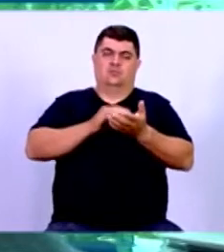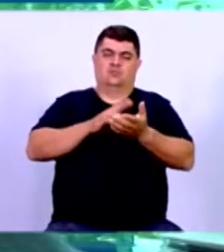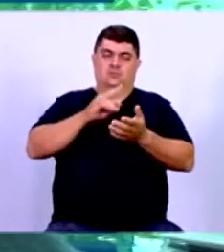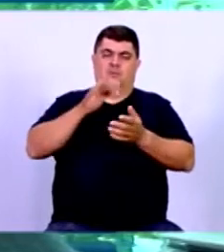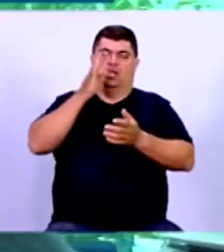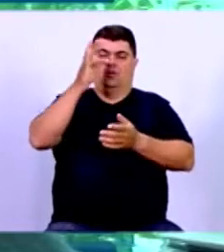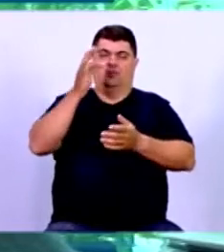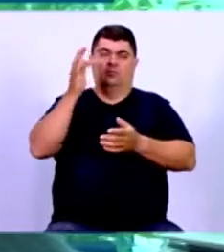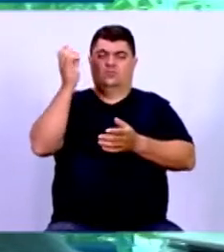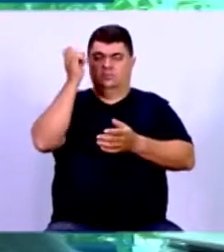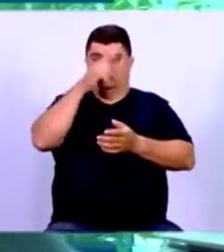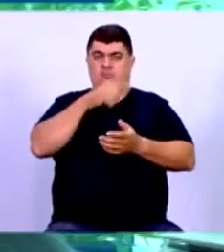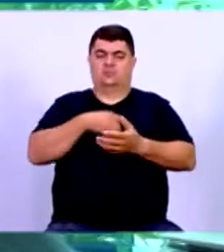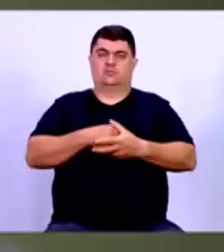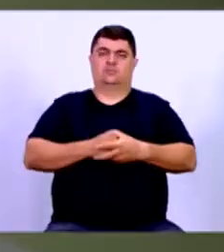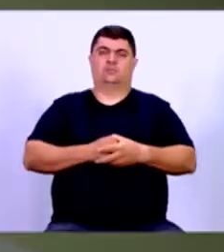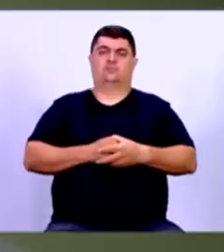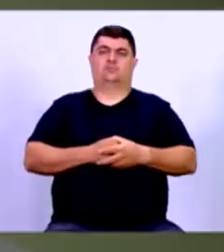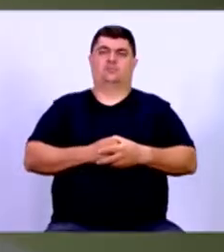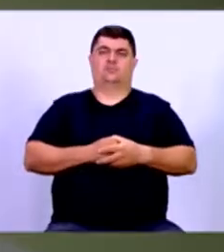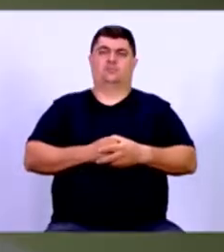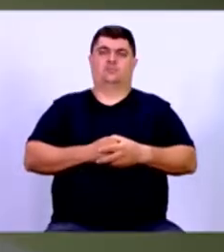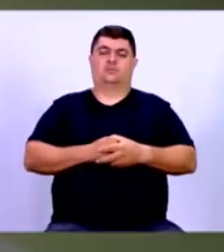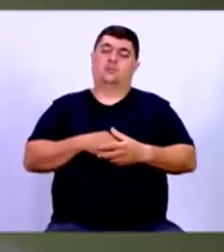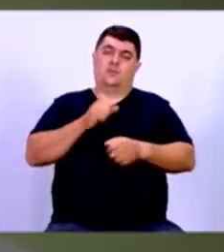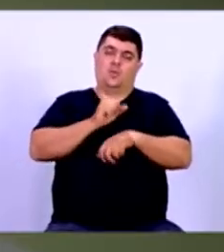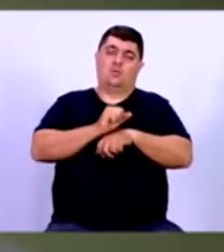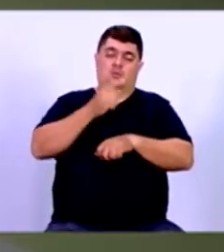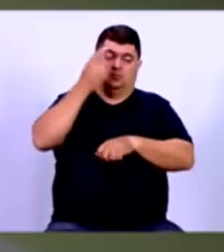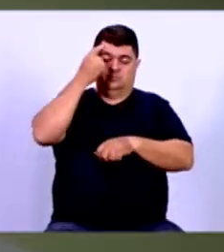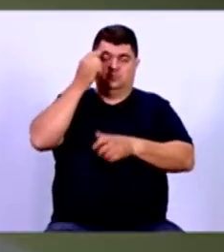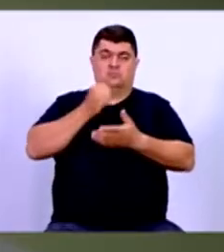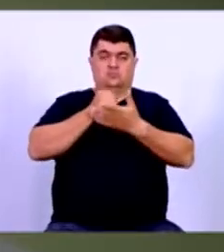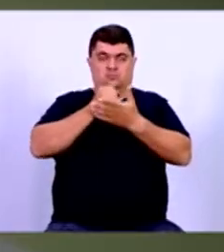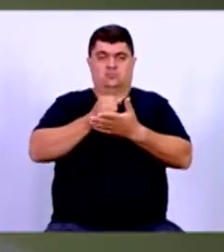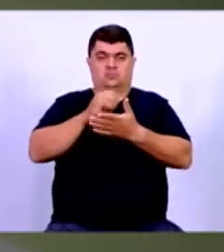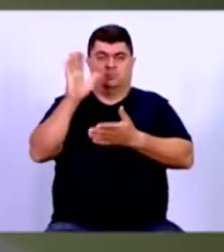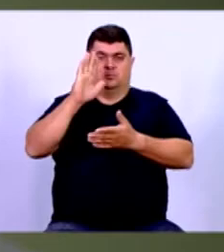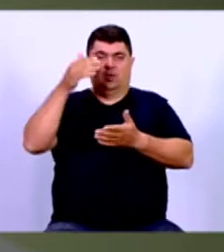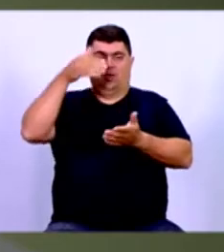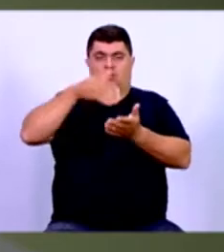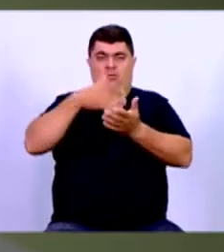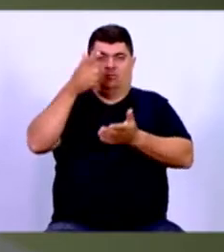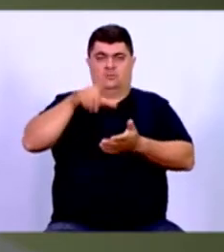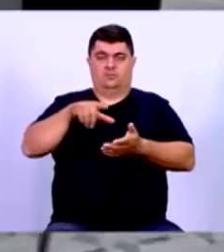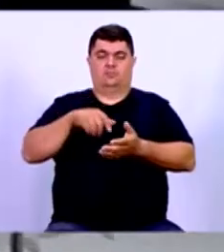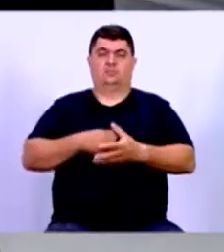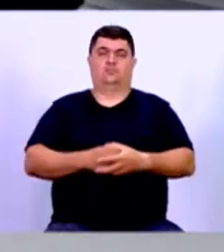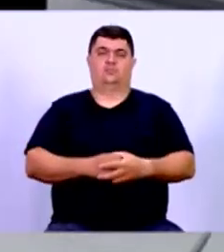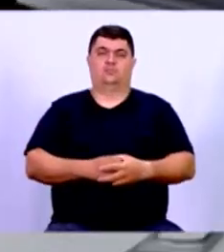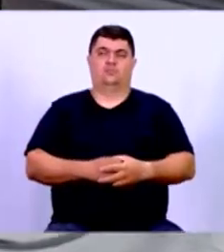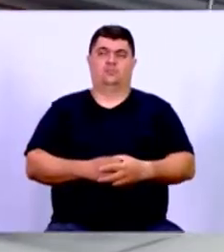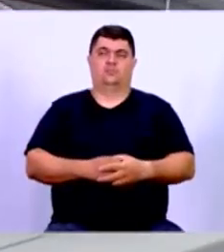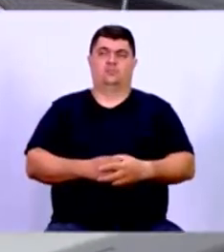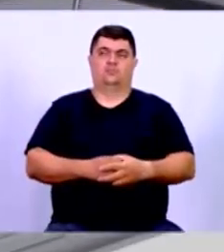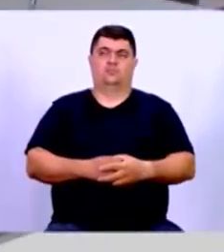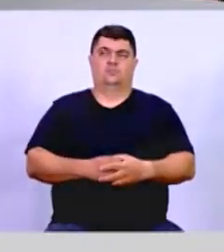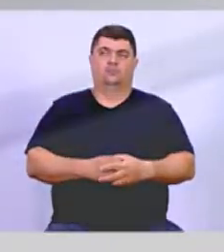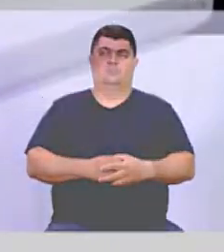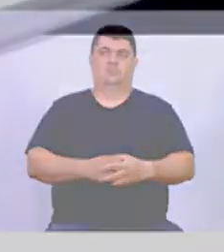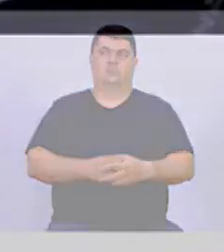futuro promissor, essa empresa. Espero que tenhamos ajudado você. Tchau e até a próxima.